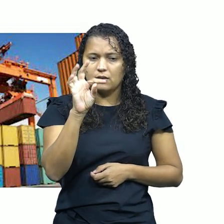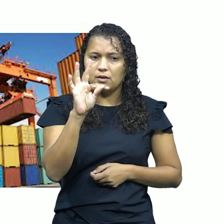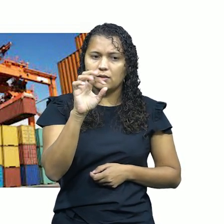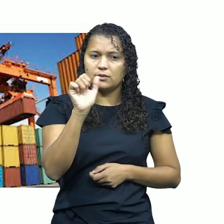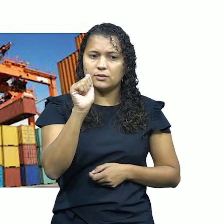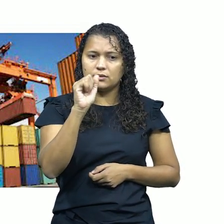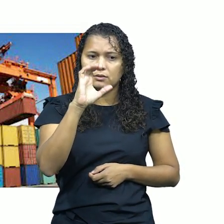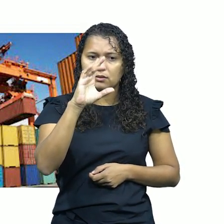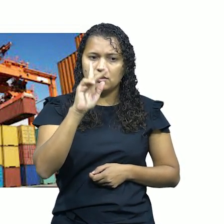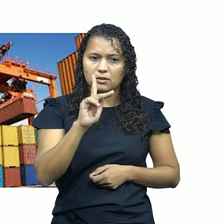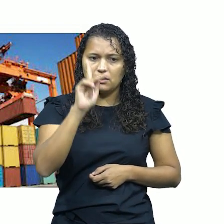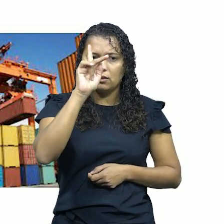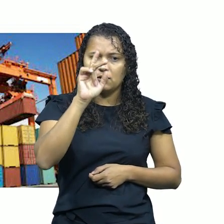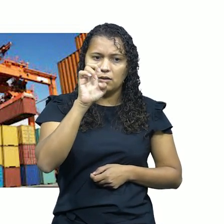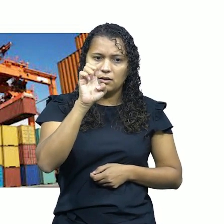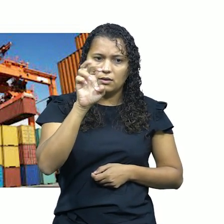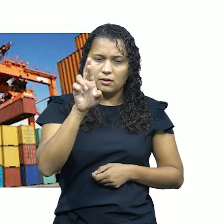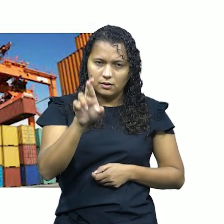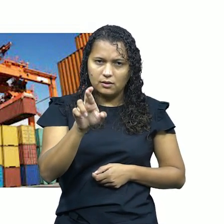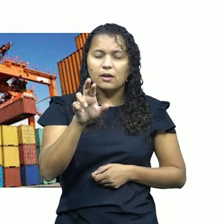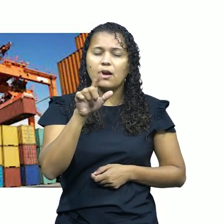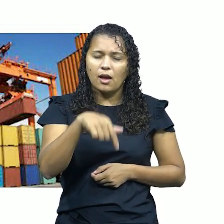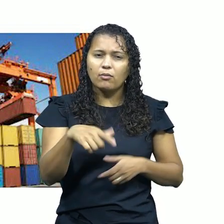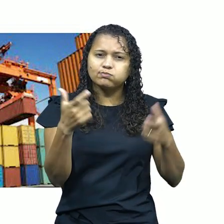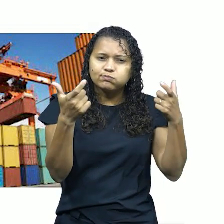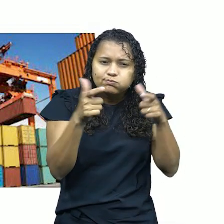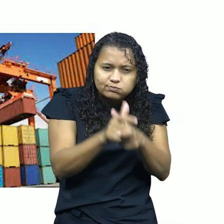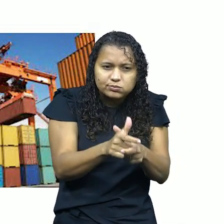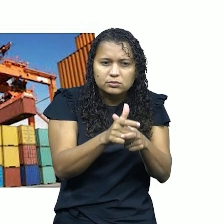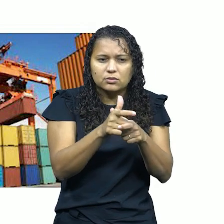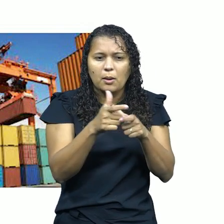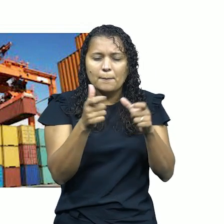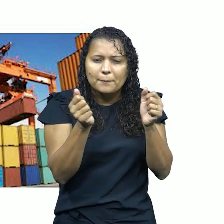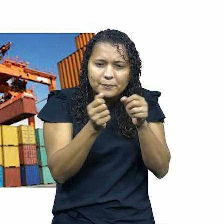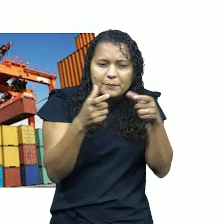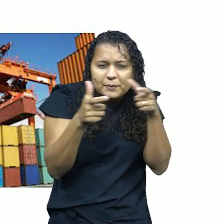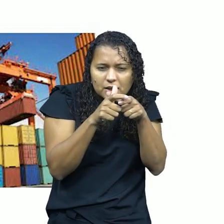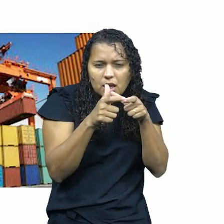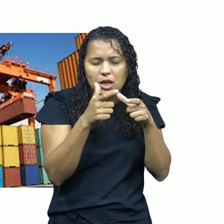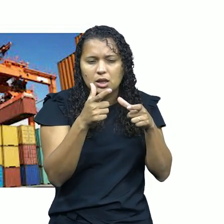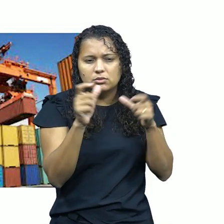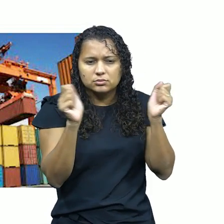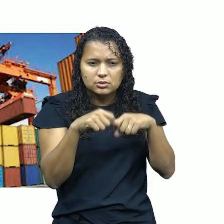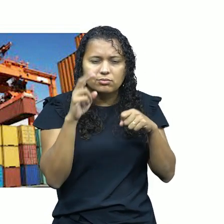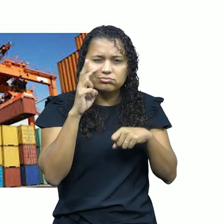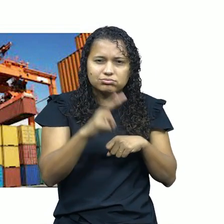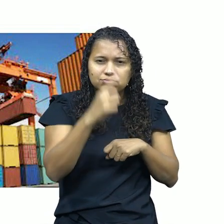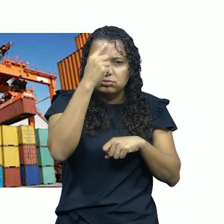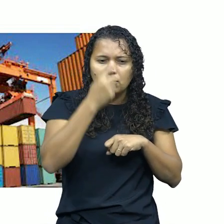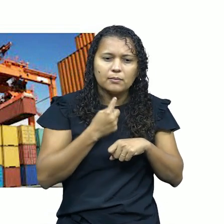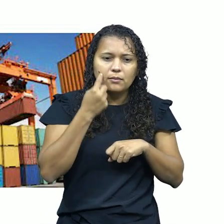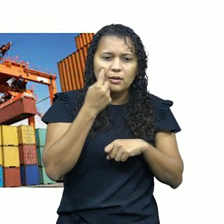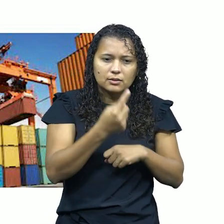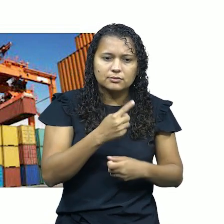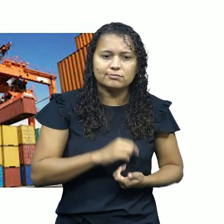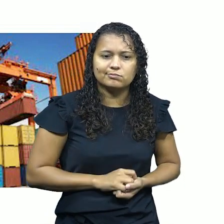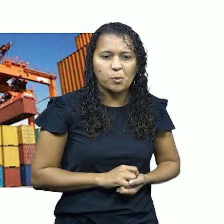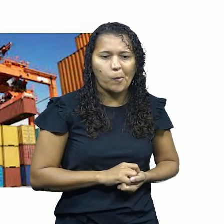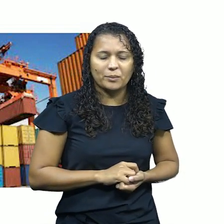intermodal em terminais de pequeno porte ou portos de médio porte. Então, como vocês podem ver na